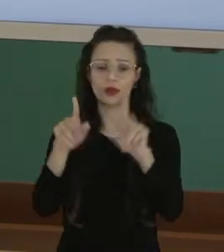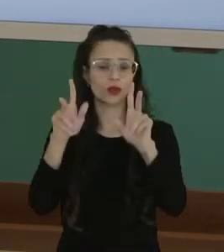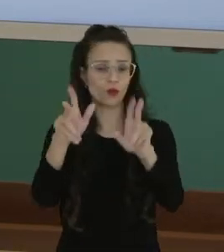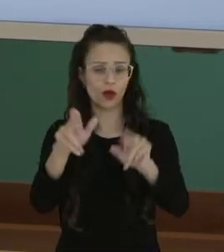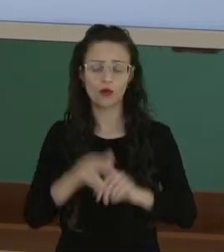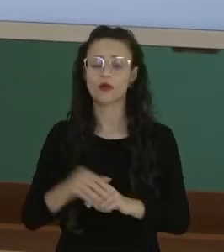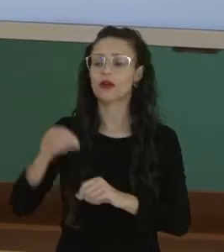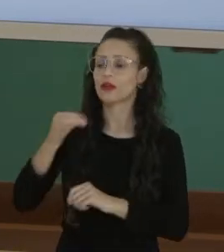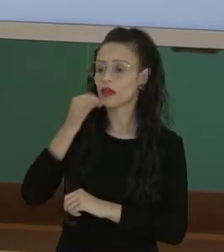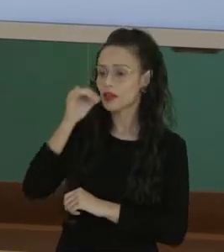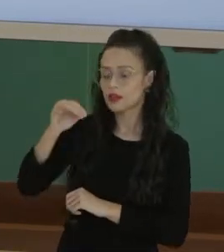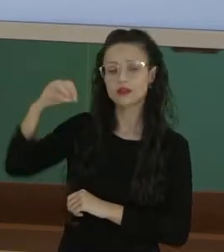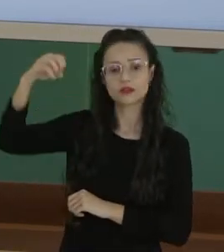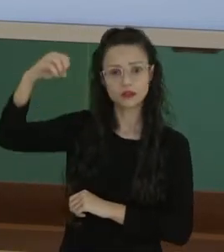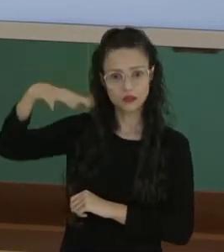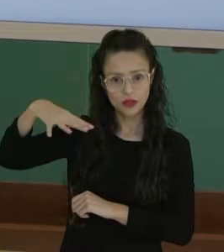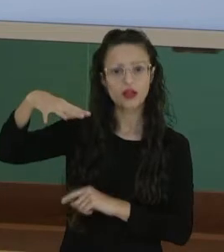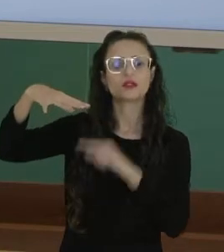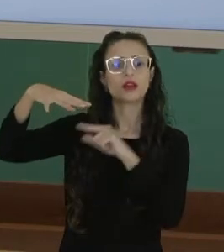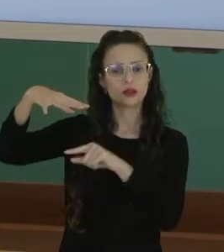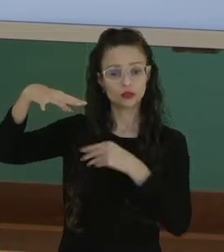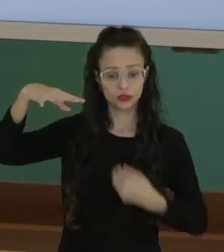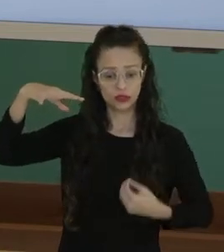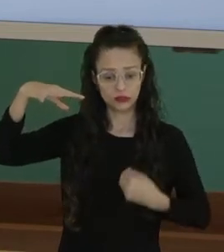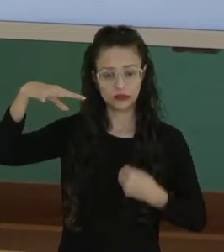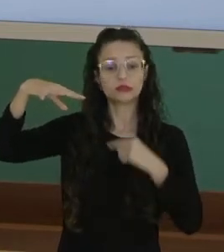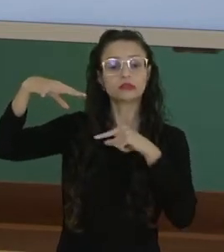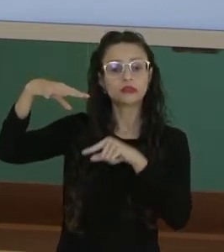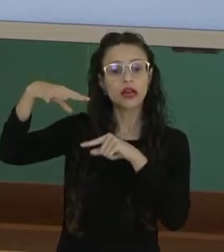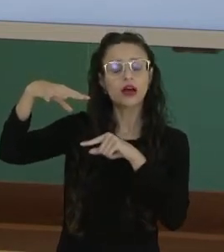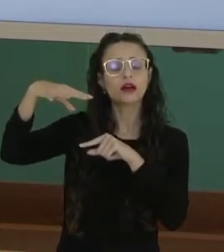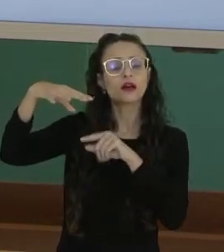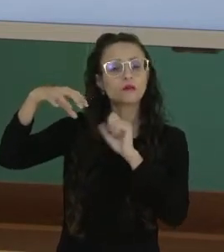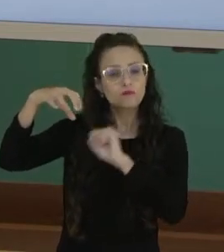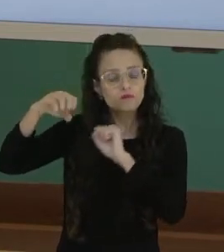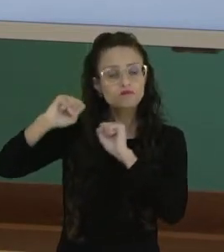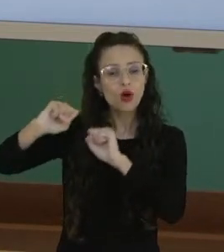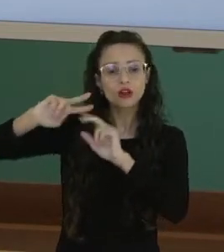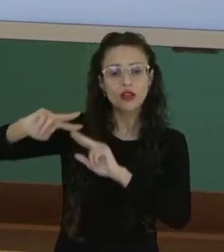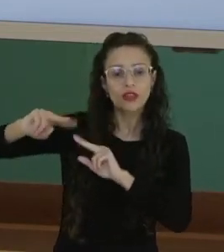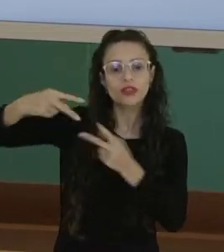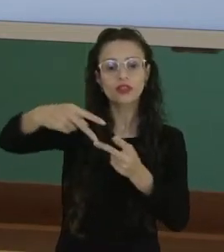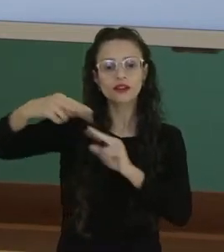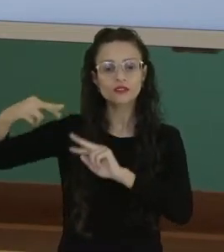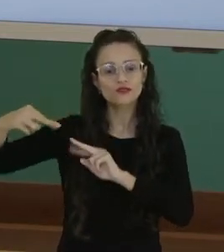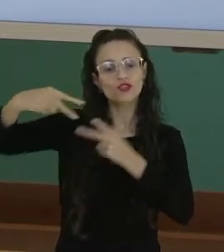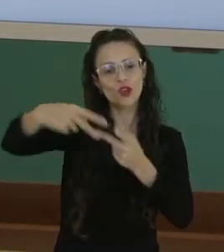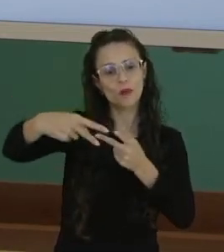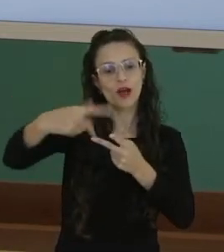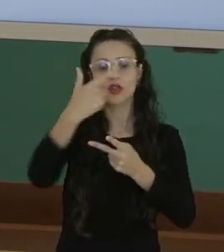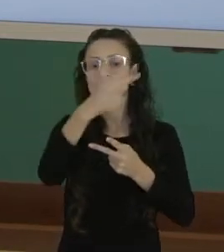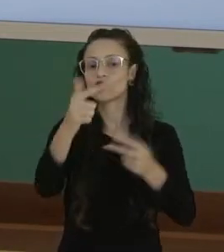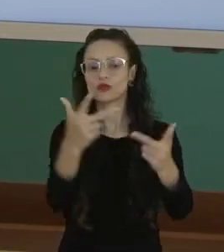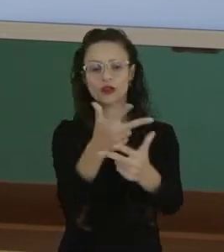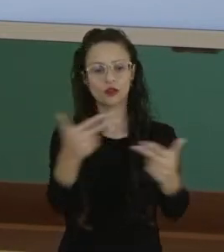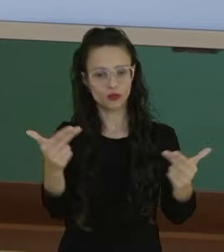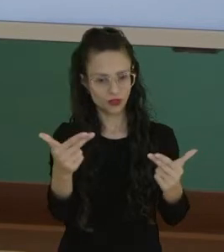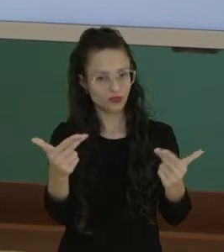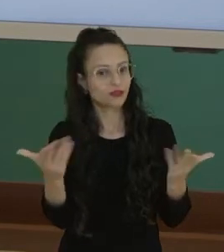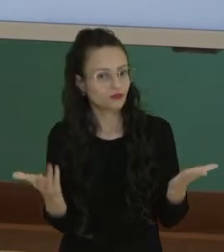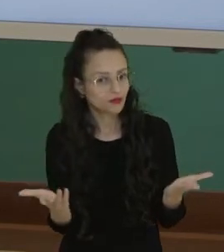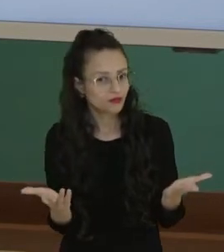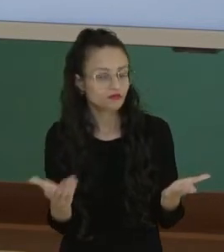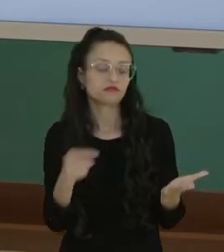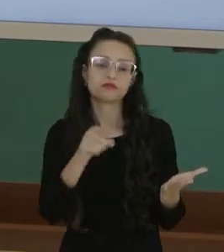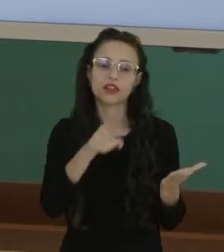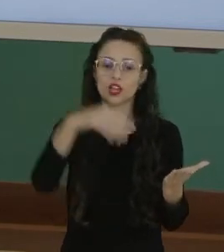A eletricidade é uma energia que pode estar ali, está disponível, e você pode pegar essa energia elétrica e transformar em outras coisas,